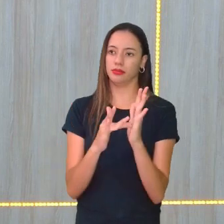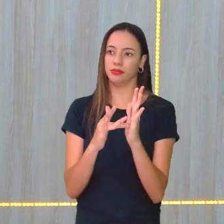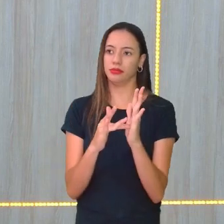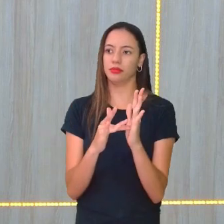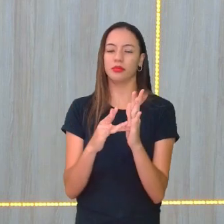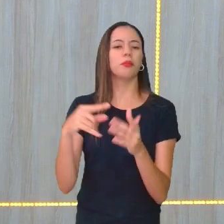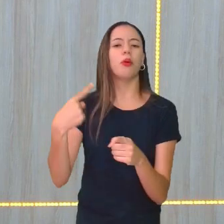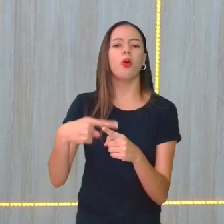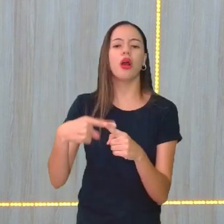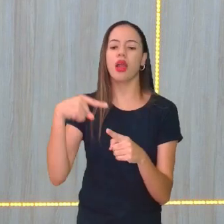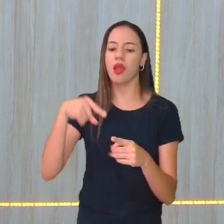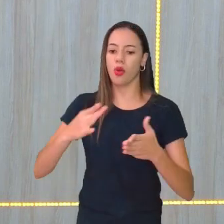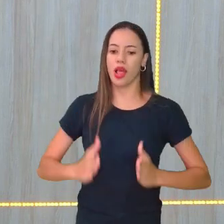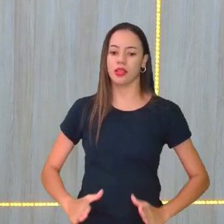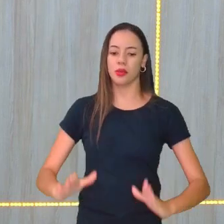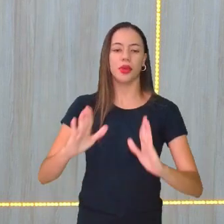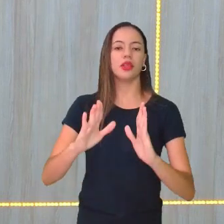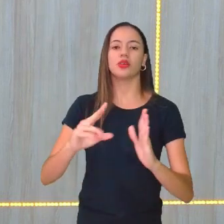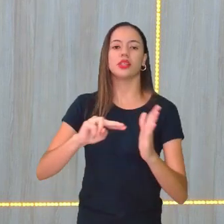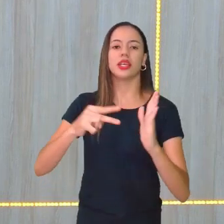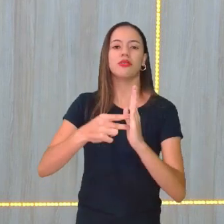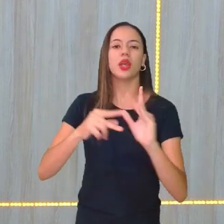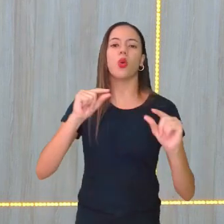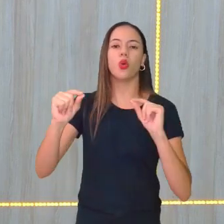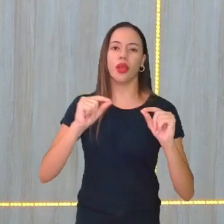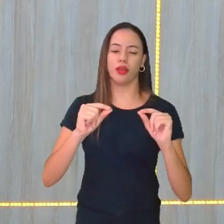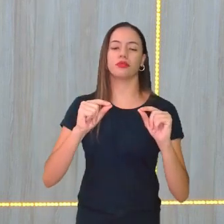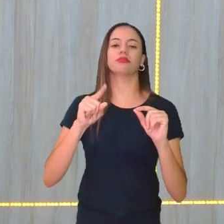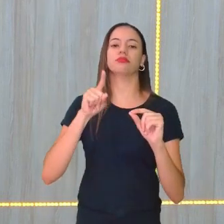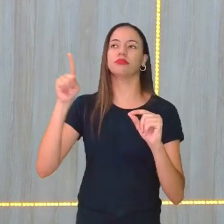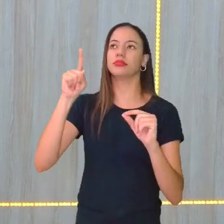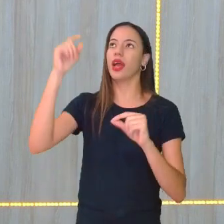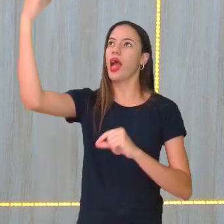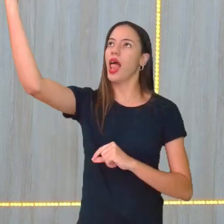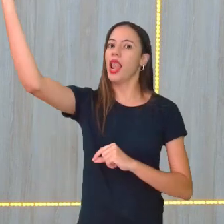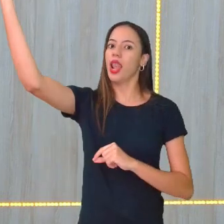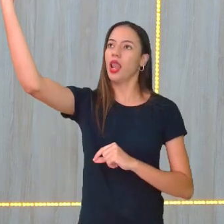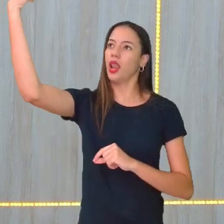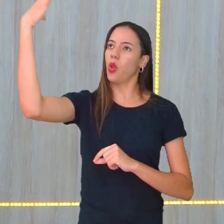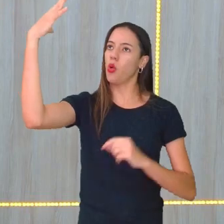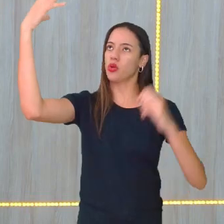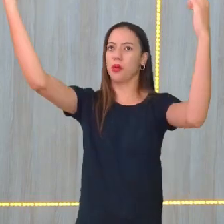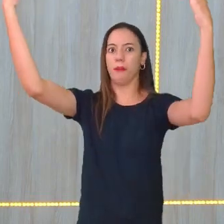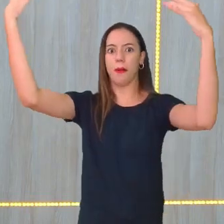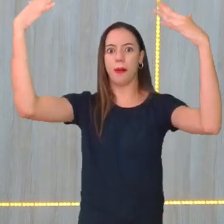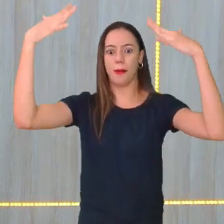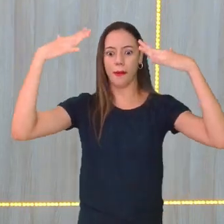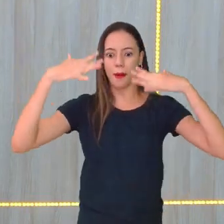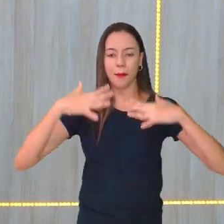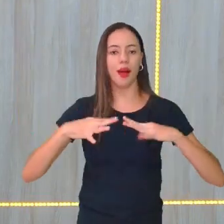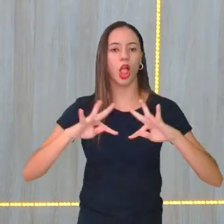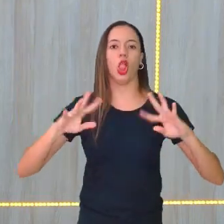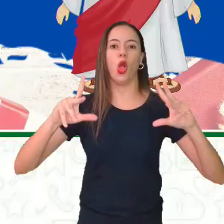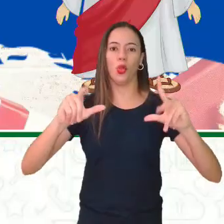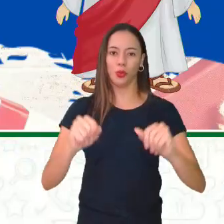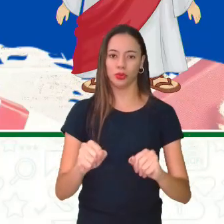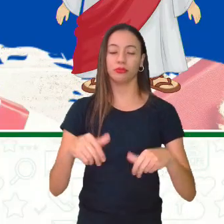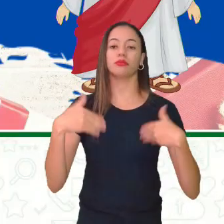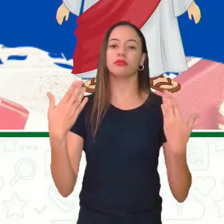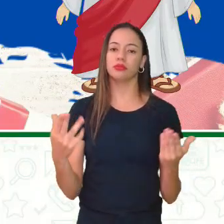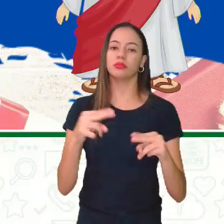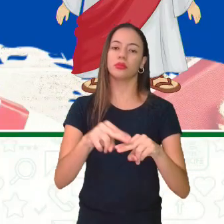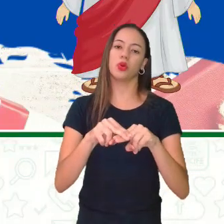a luz dentro do cristianismo, a luz que viria a iluminar todo mundo. Então, nesse sentido, né, se